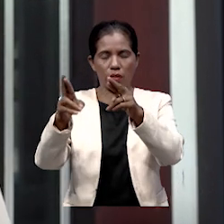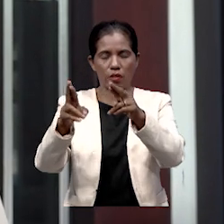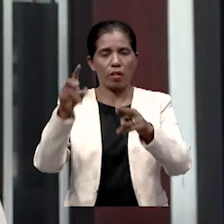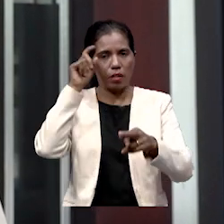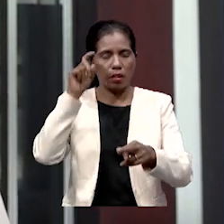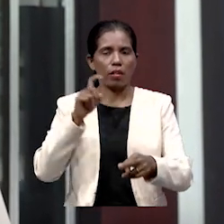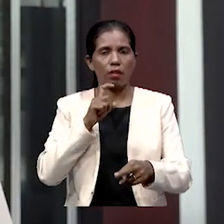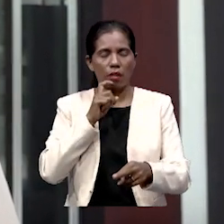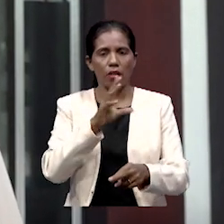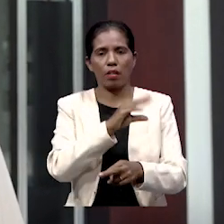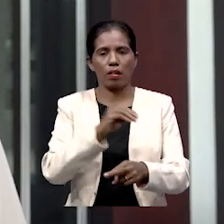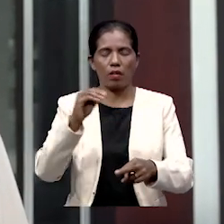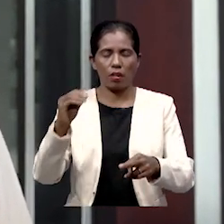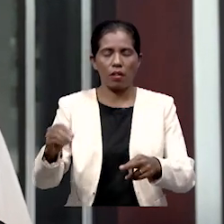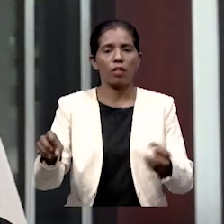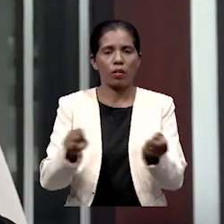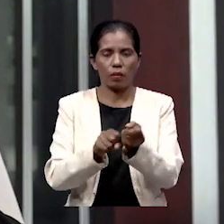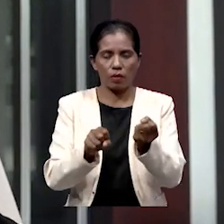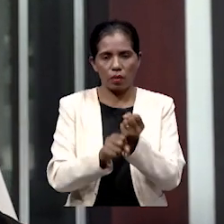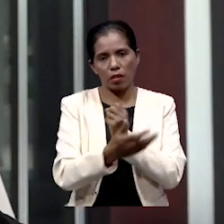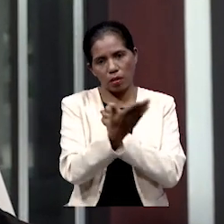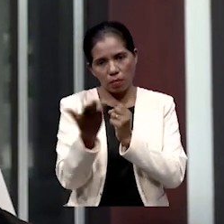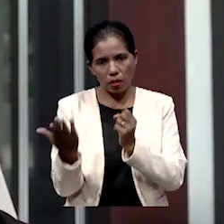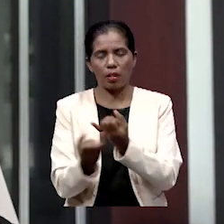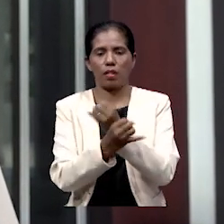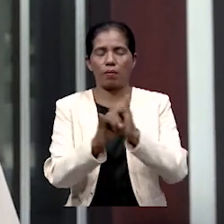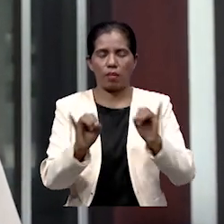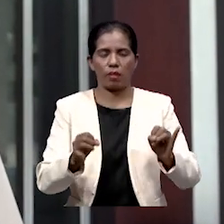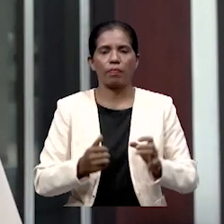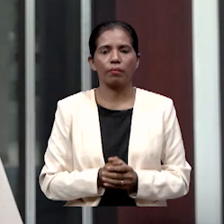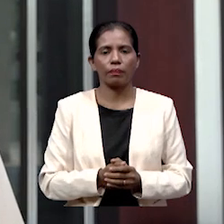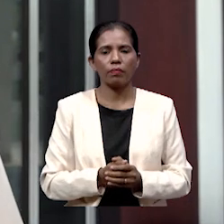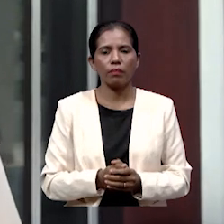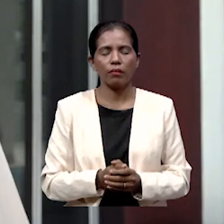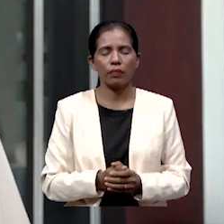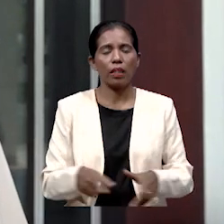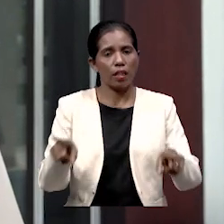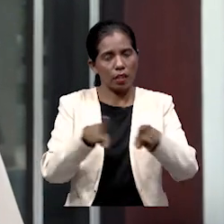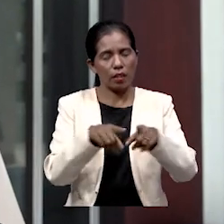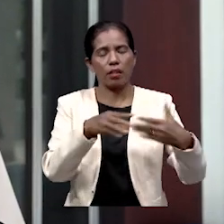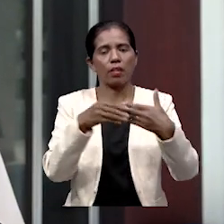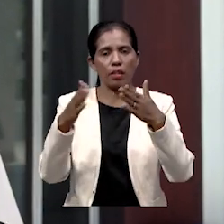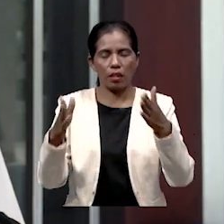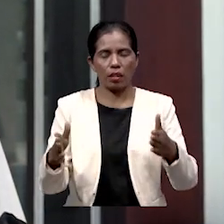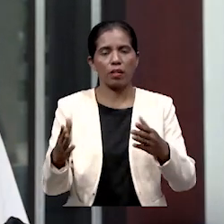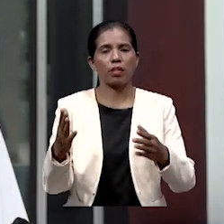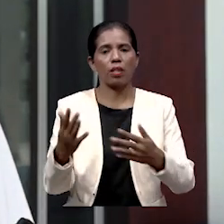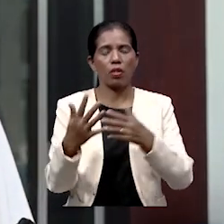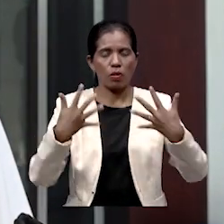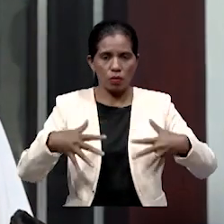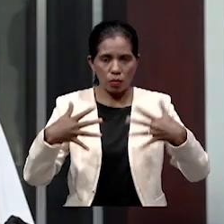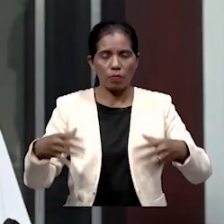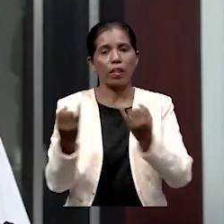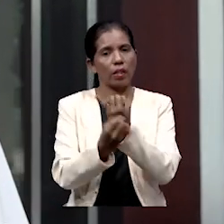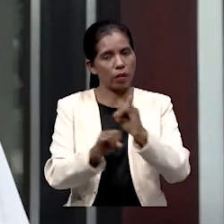na Guzmão ba nia contribuição ba ita voz na independência. Nia guerrilheiro ida durante fun ba o congressikan